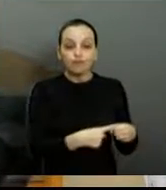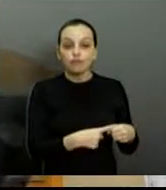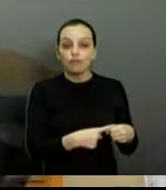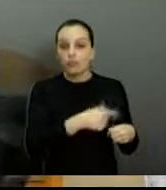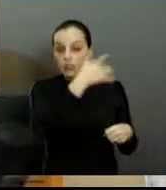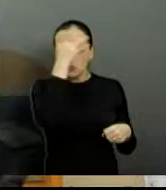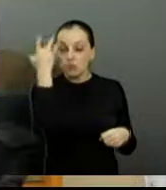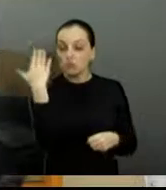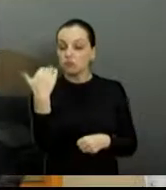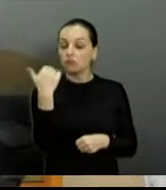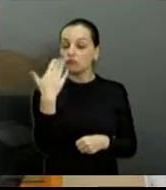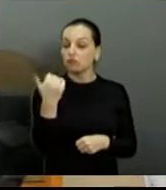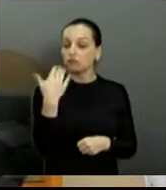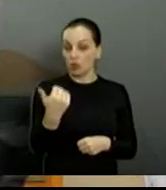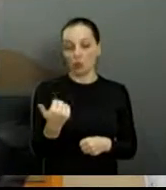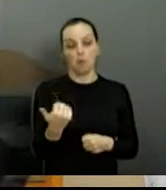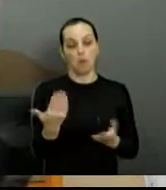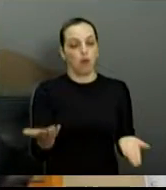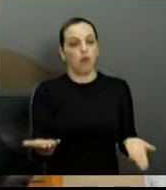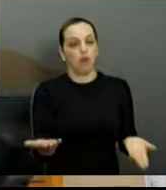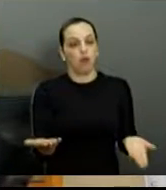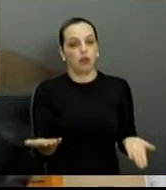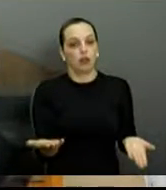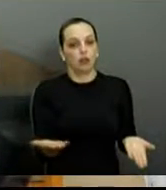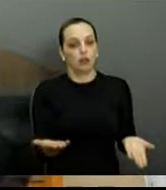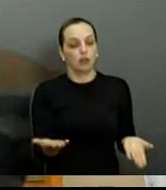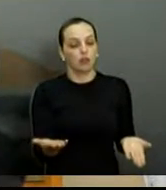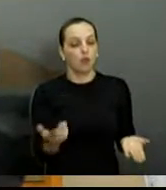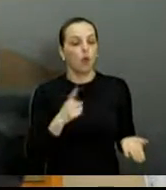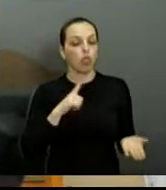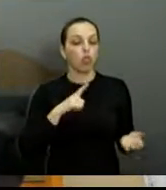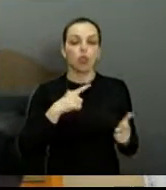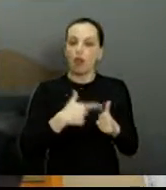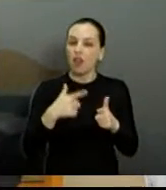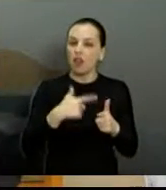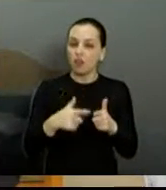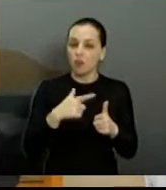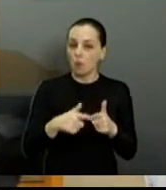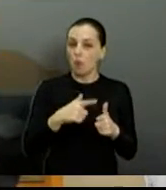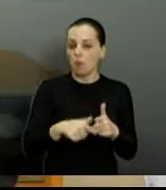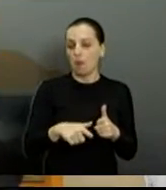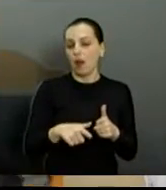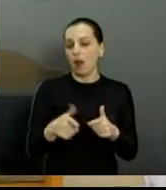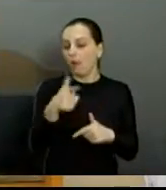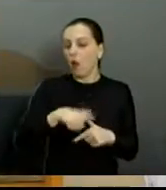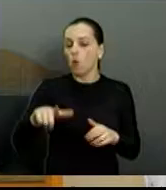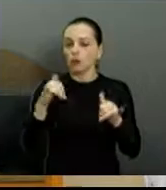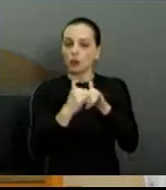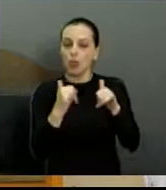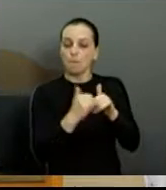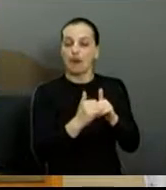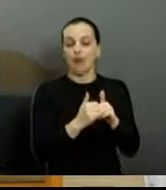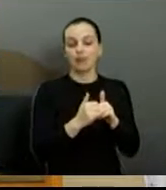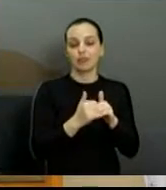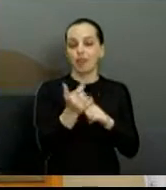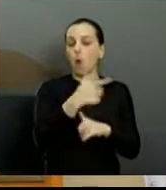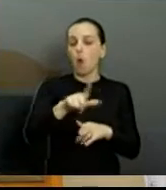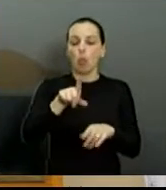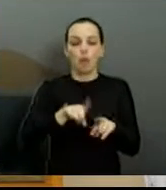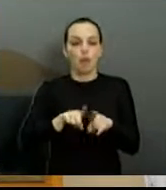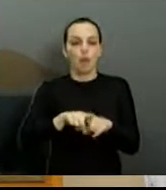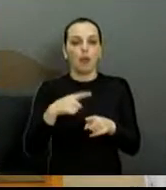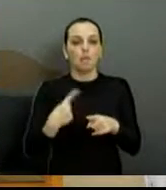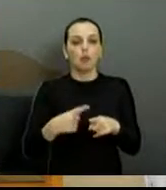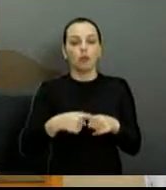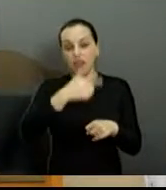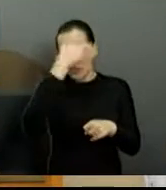outra tive o maior problema lá na gruta na praça da gruta embaixo da dívida pertinho da rocha luiz porque os caras